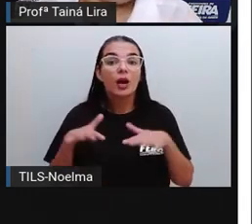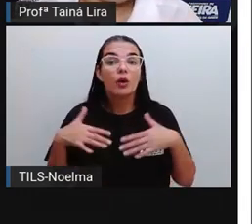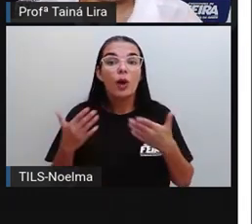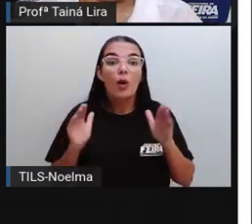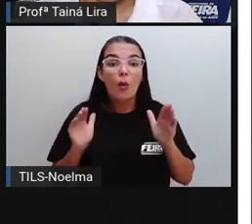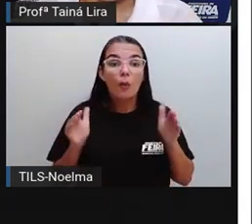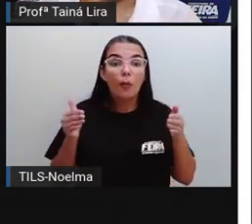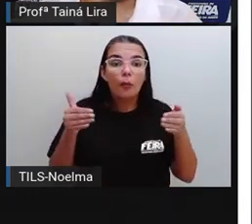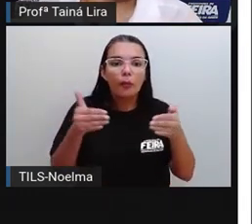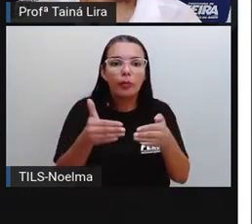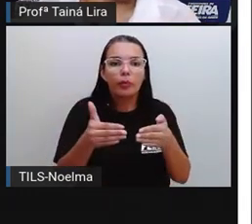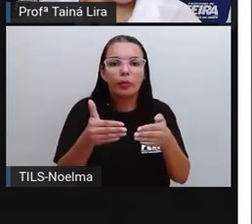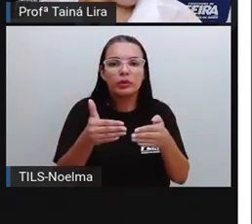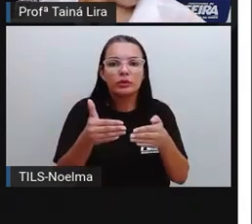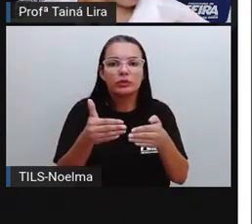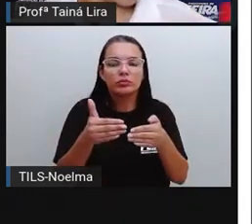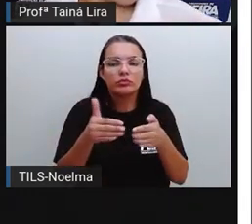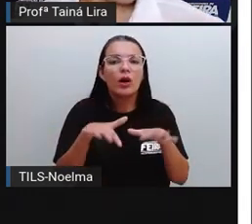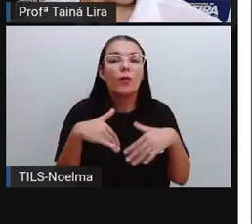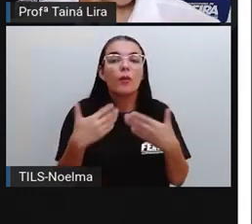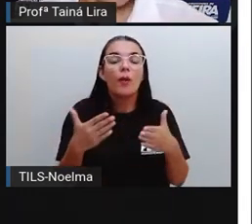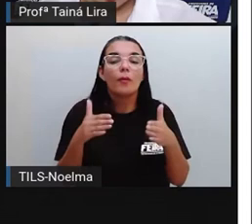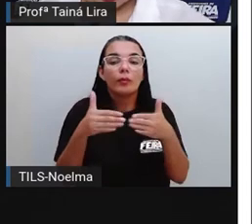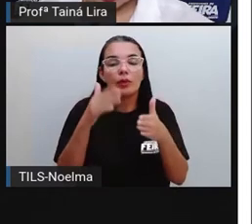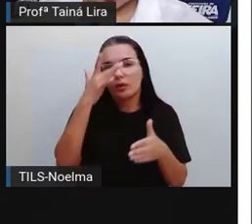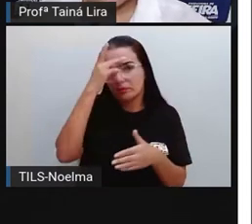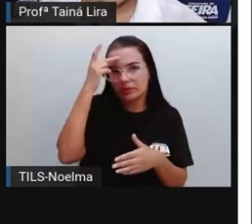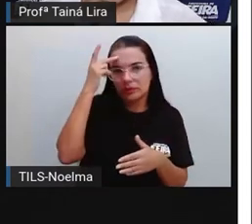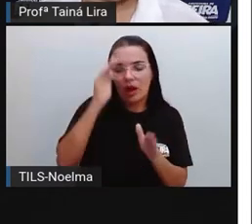público-alvo desses textos?